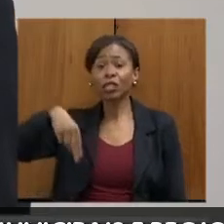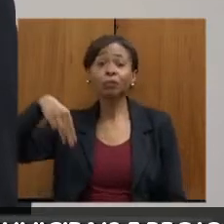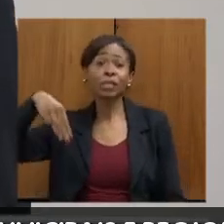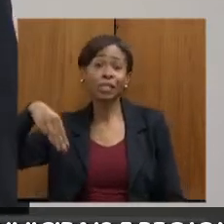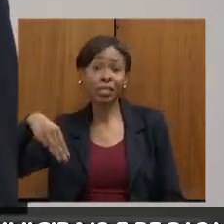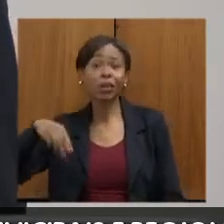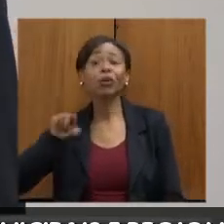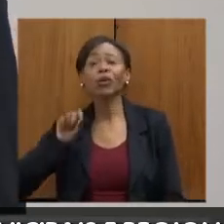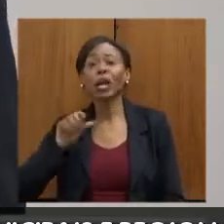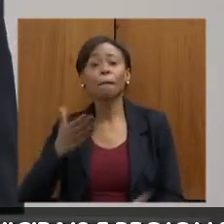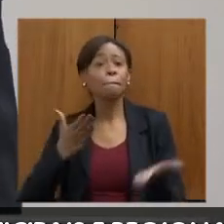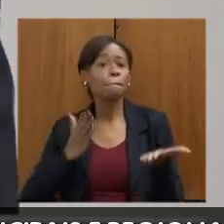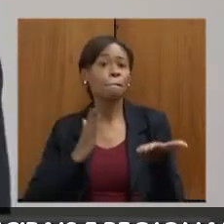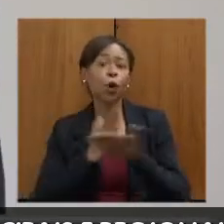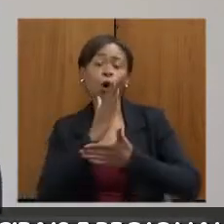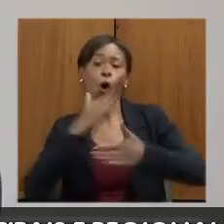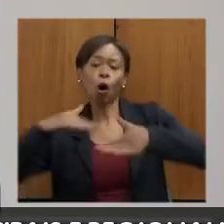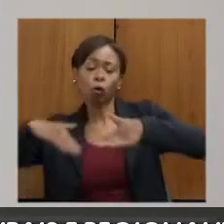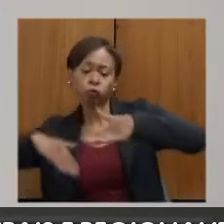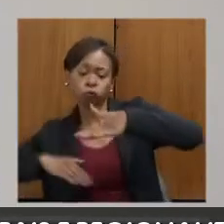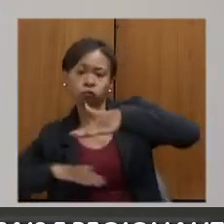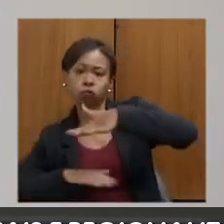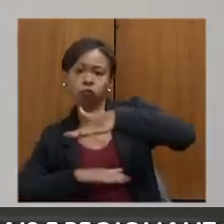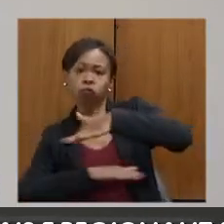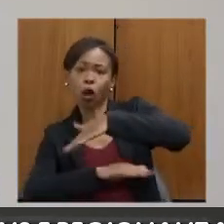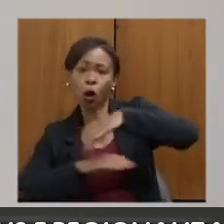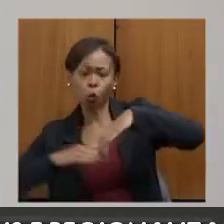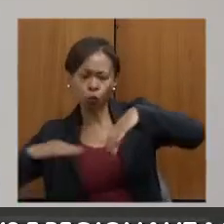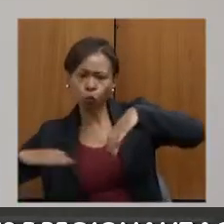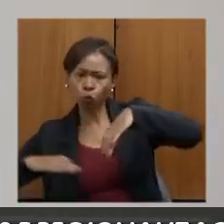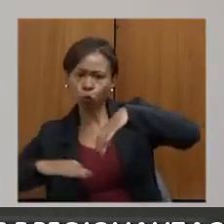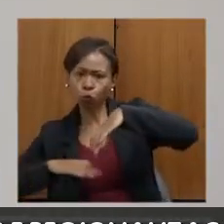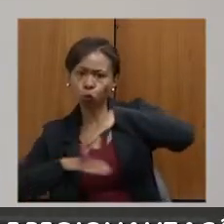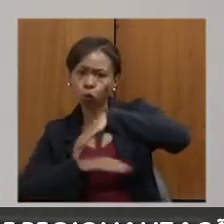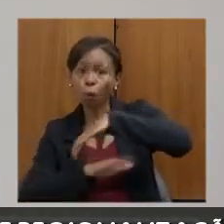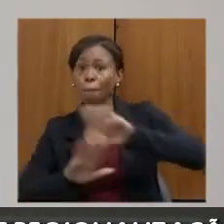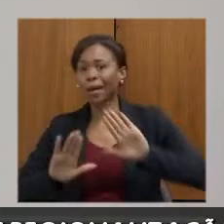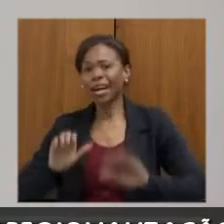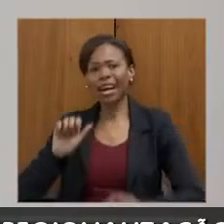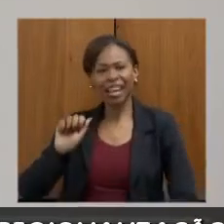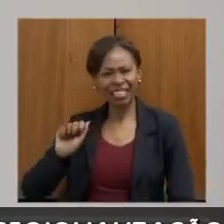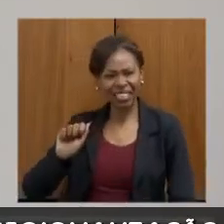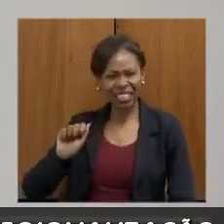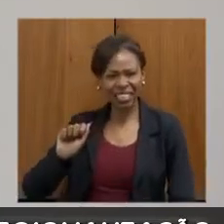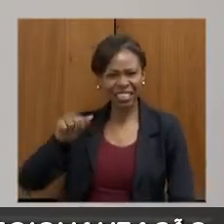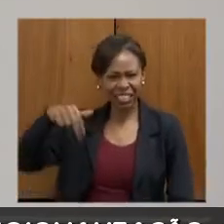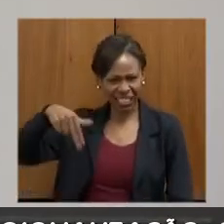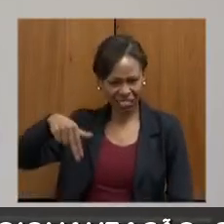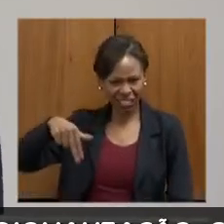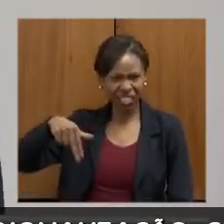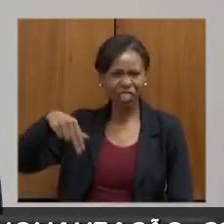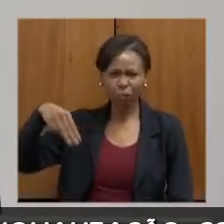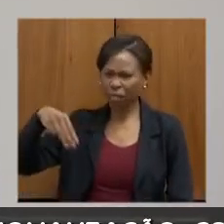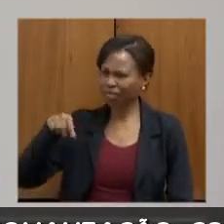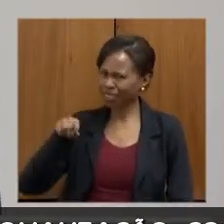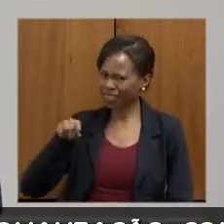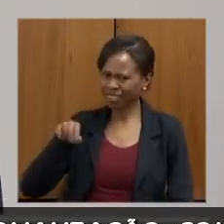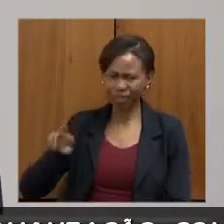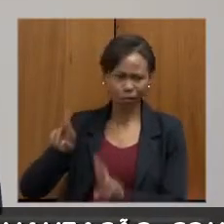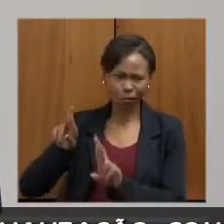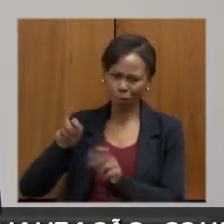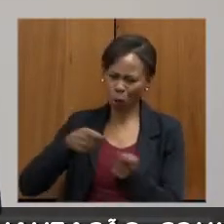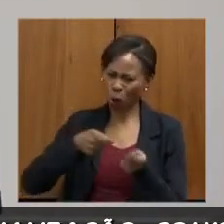passagem nos túneis Só que não é Agência Nacional que tem autoridade para